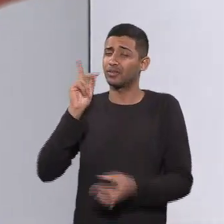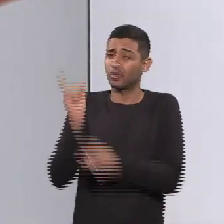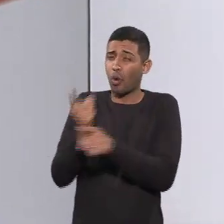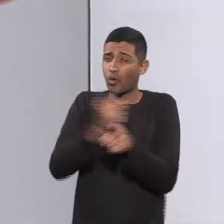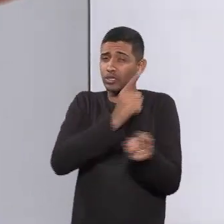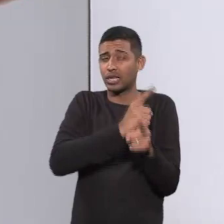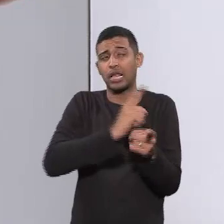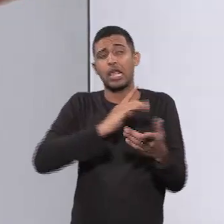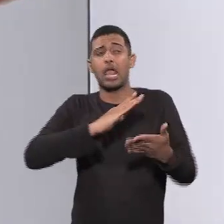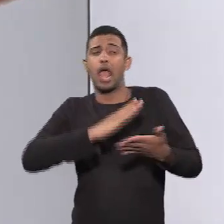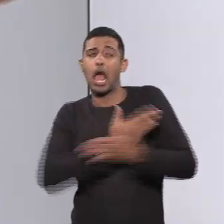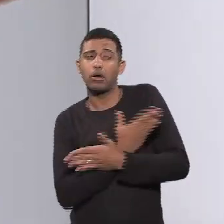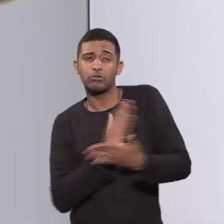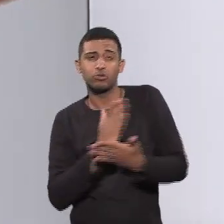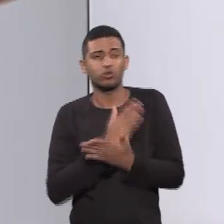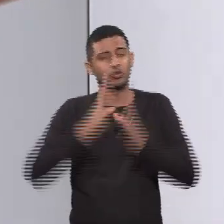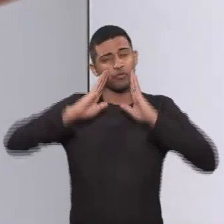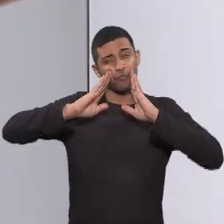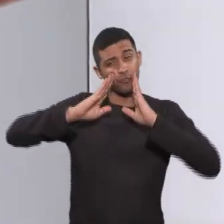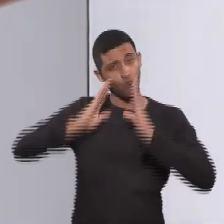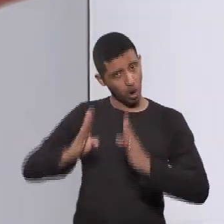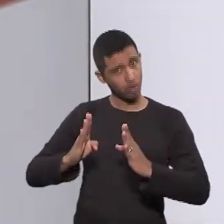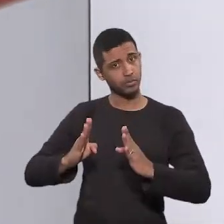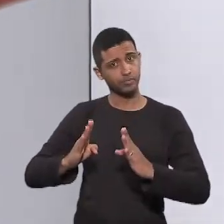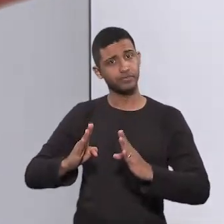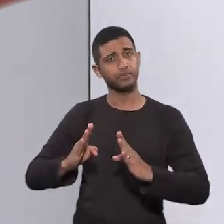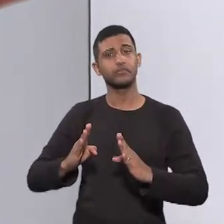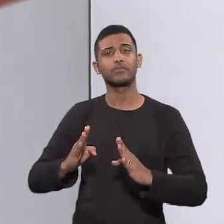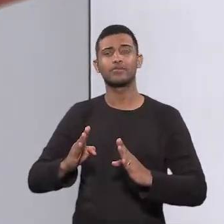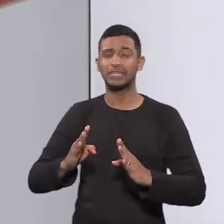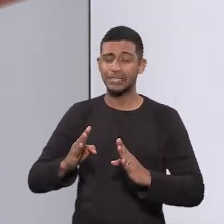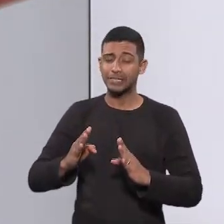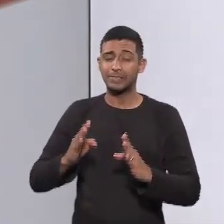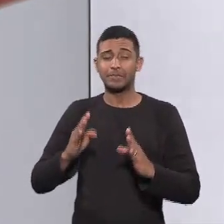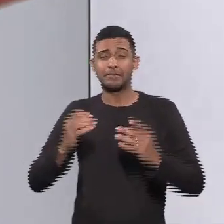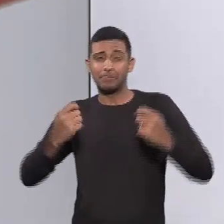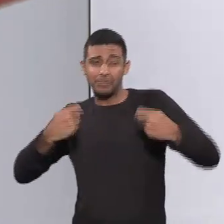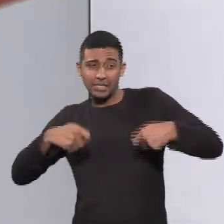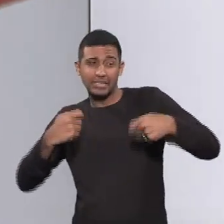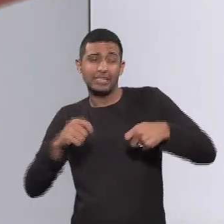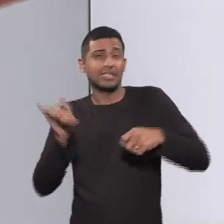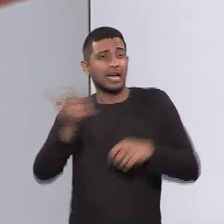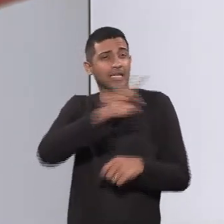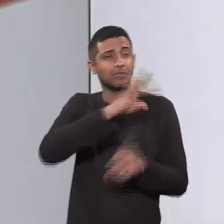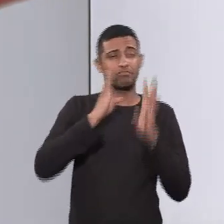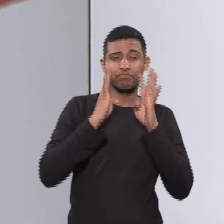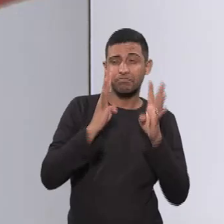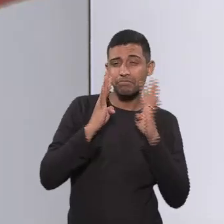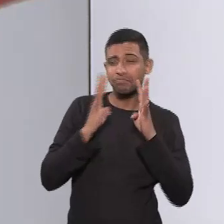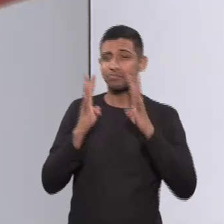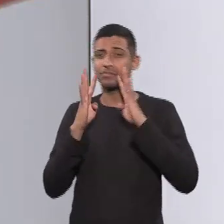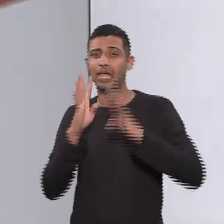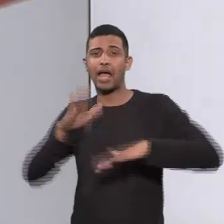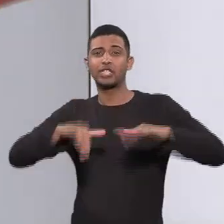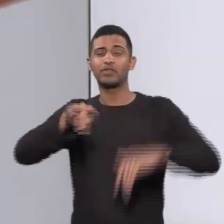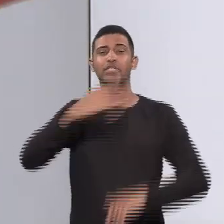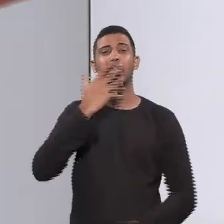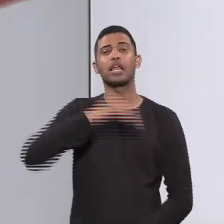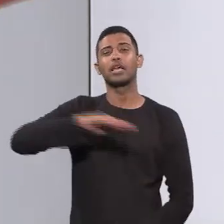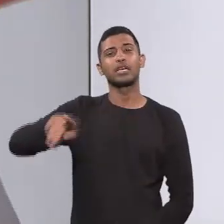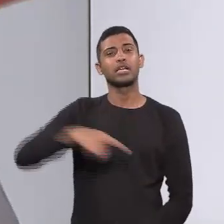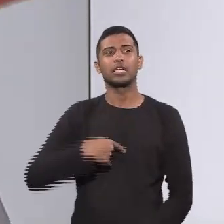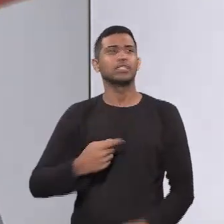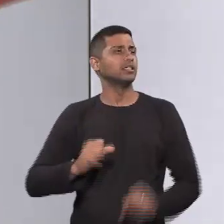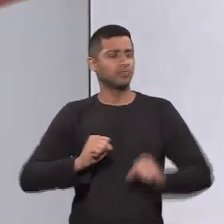situações muito atípicas, muito específicas. E aí você tem que se debruçar casa a casa, né? Então assim, tem casos em que a criança ela tem